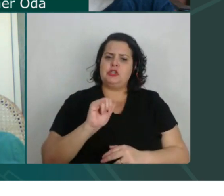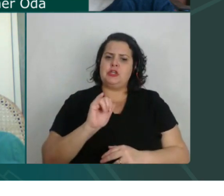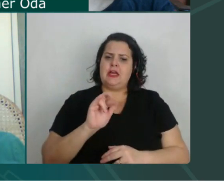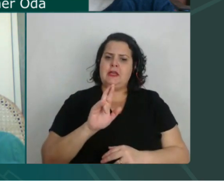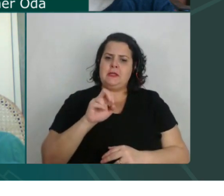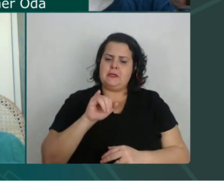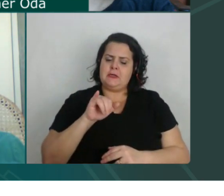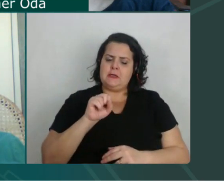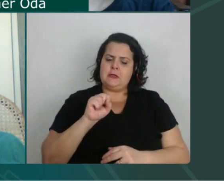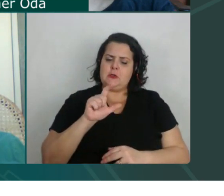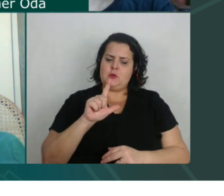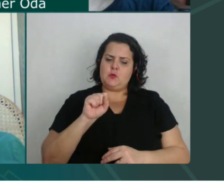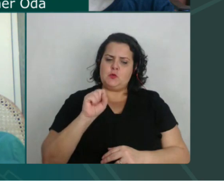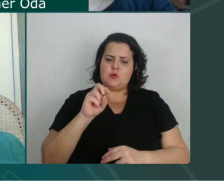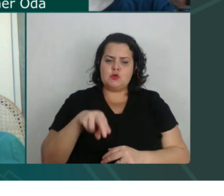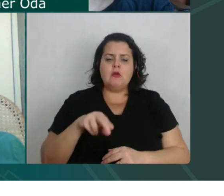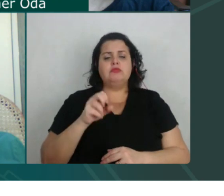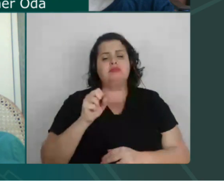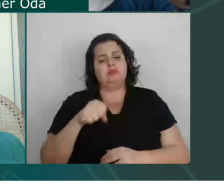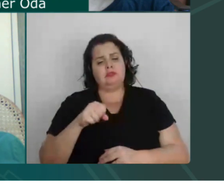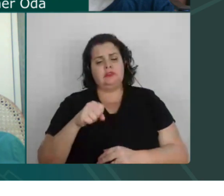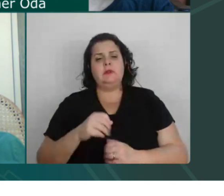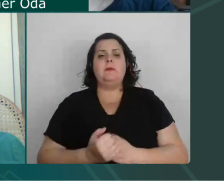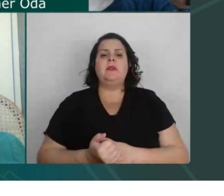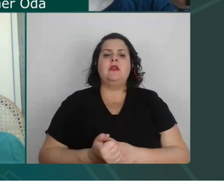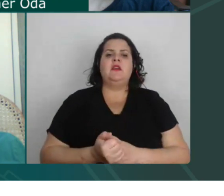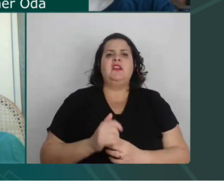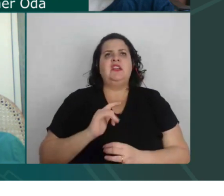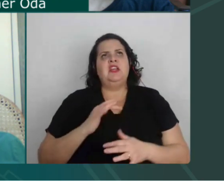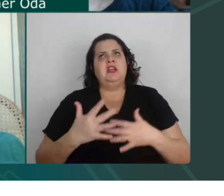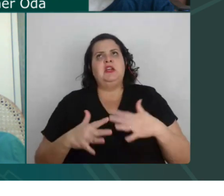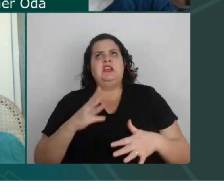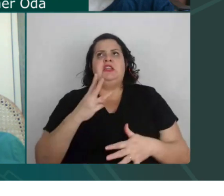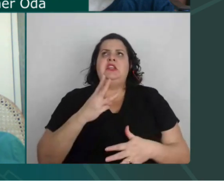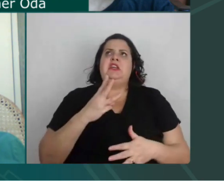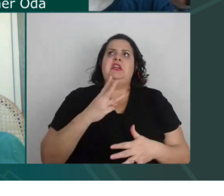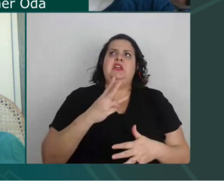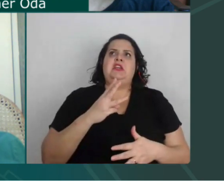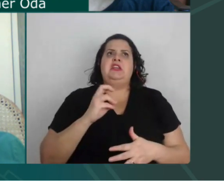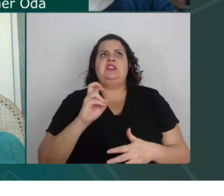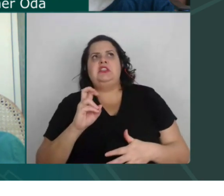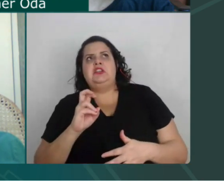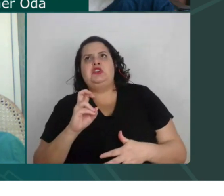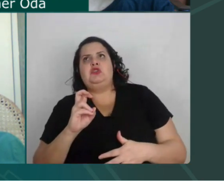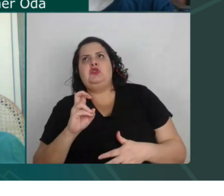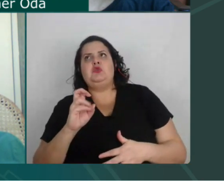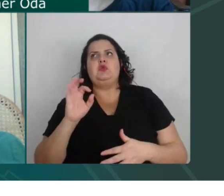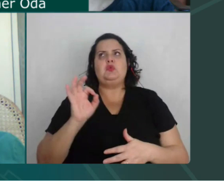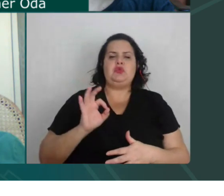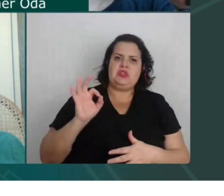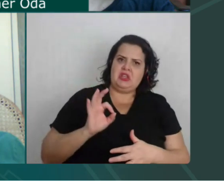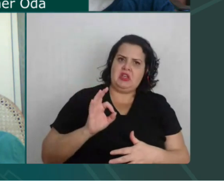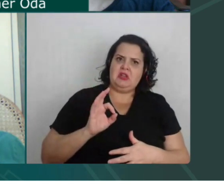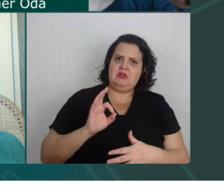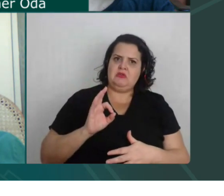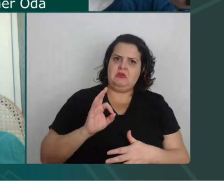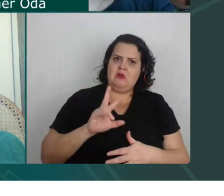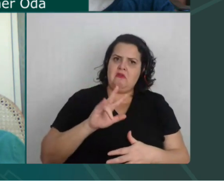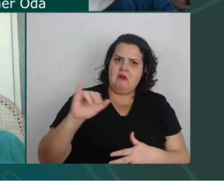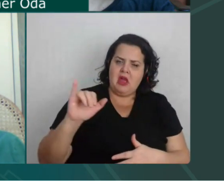dessas pessoas, embora seja pequena, 3%, 5%, vão para a UTI. E realmente é